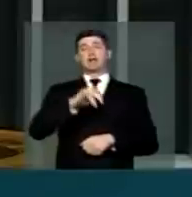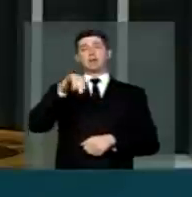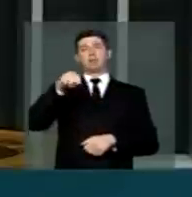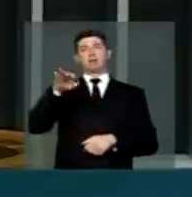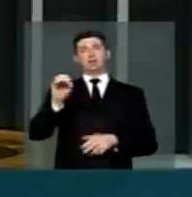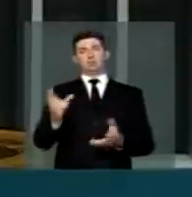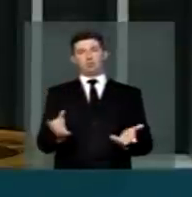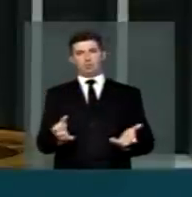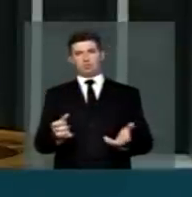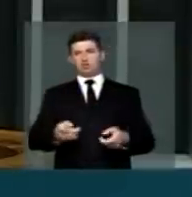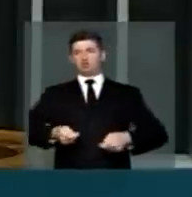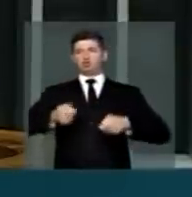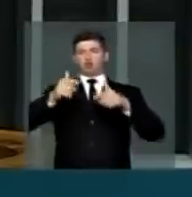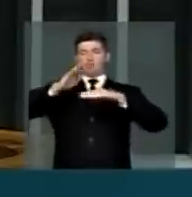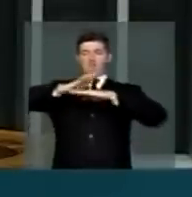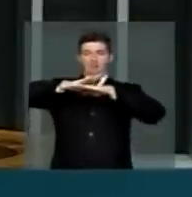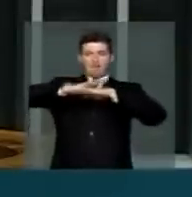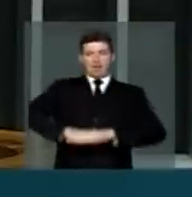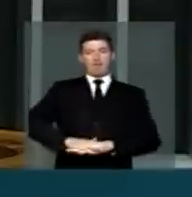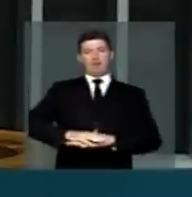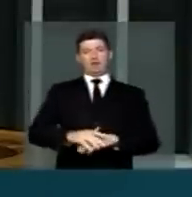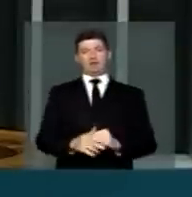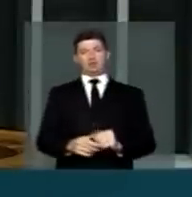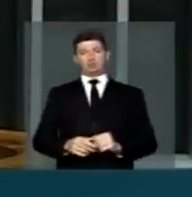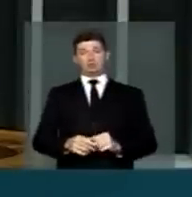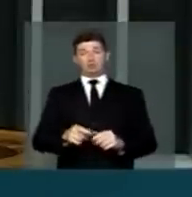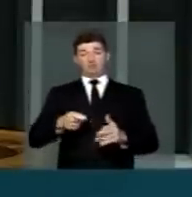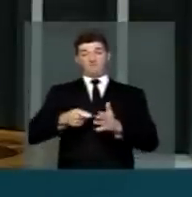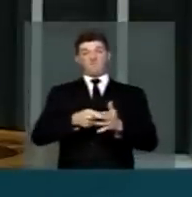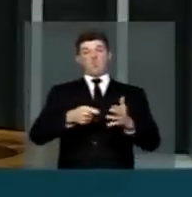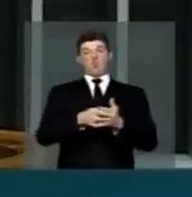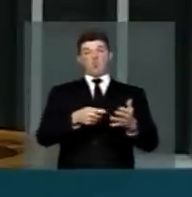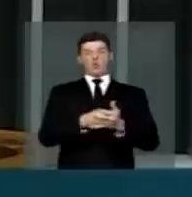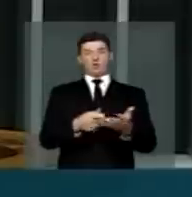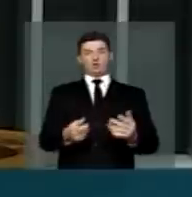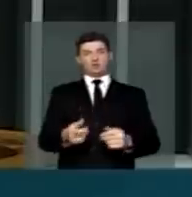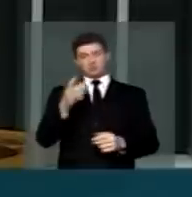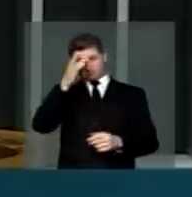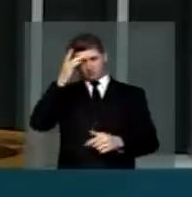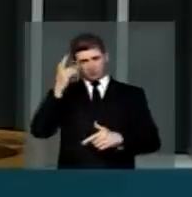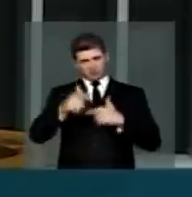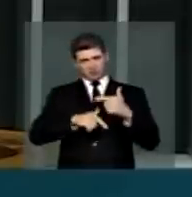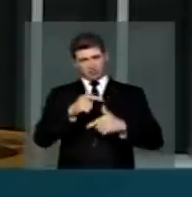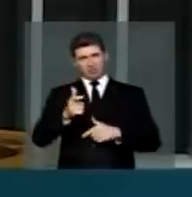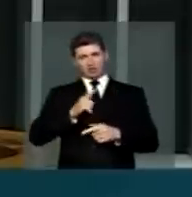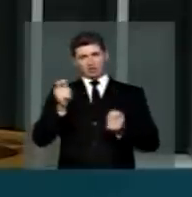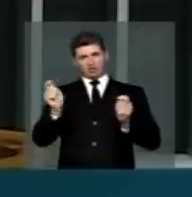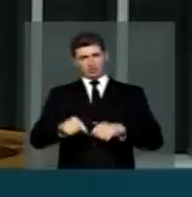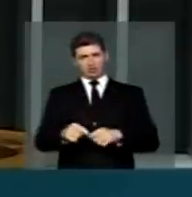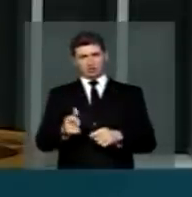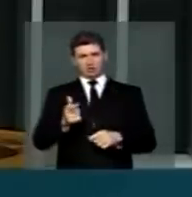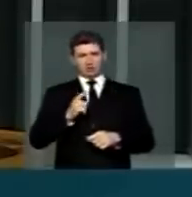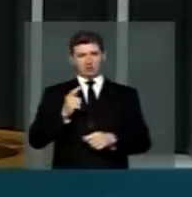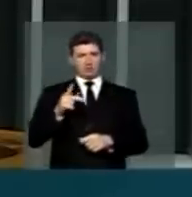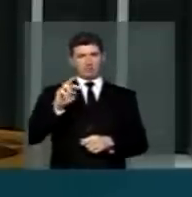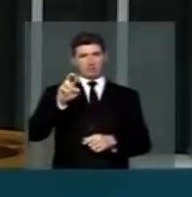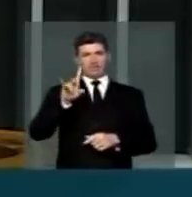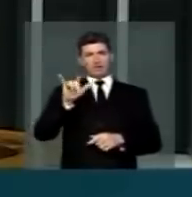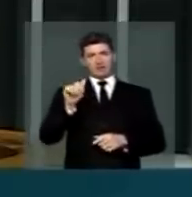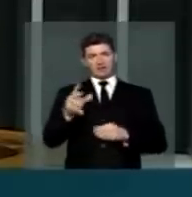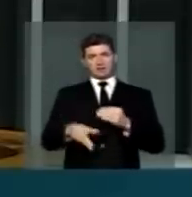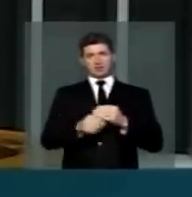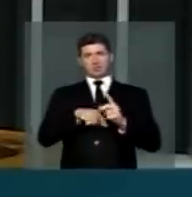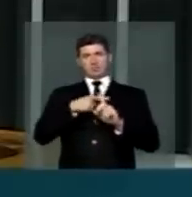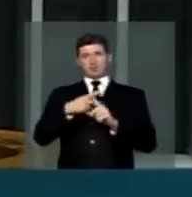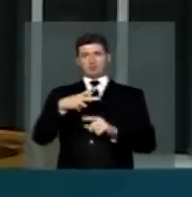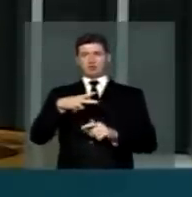salário mínimo, quer dizer, jogando para baixo e assim forçando aquele trabalhador que tem condições de fazer uma previdência